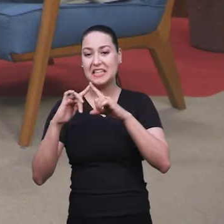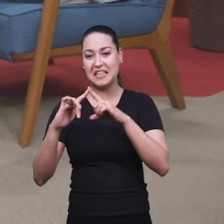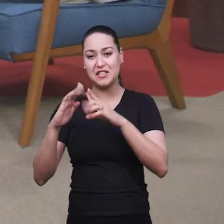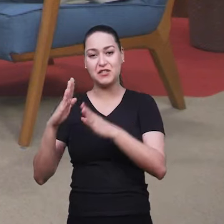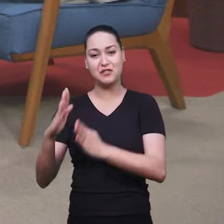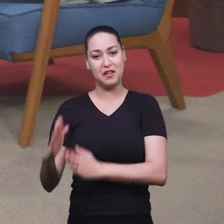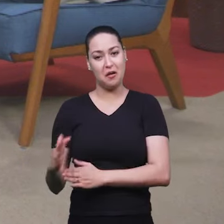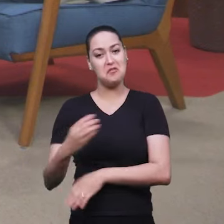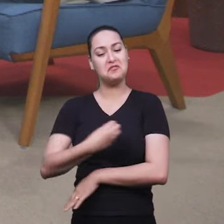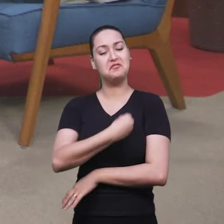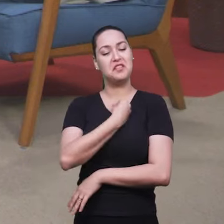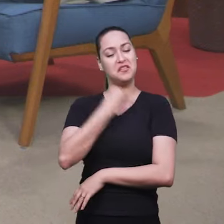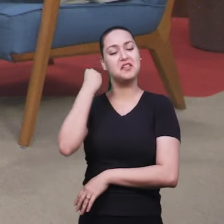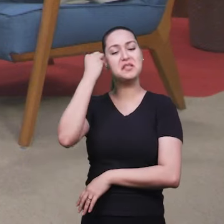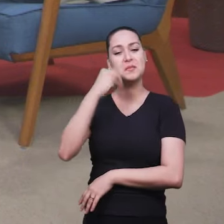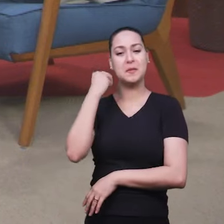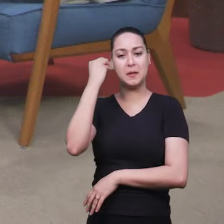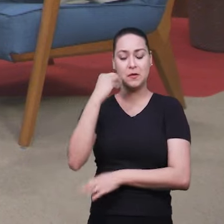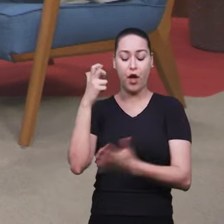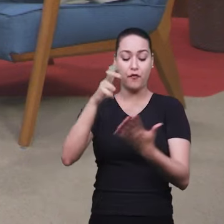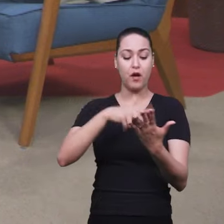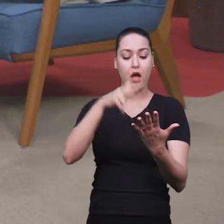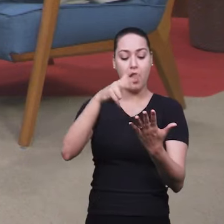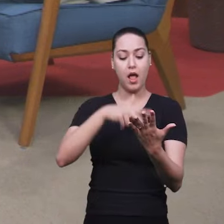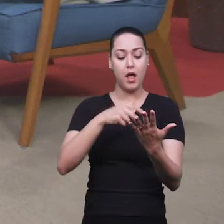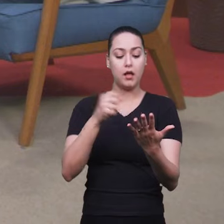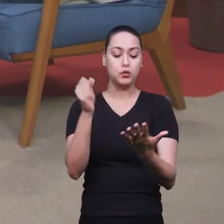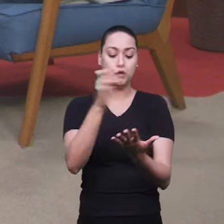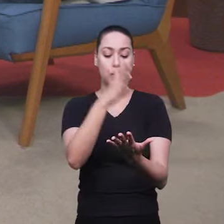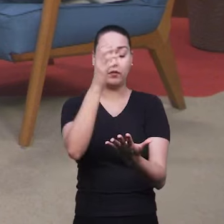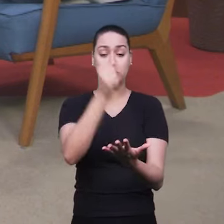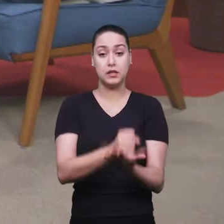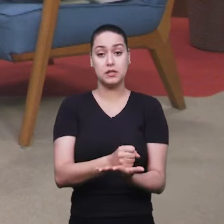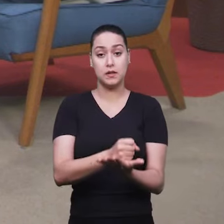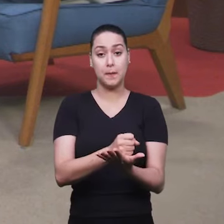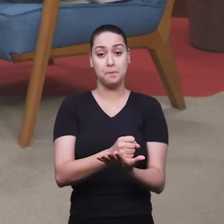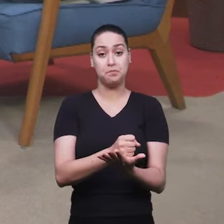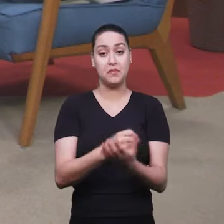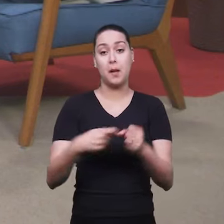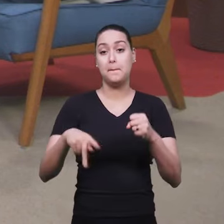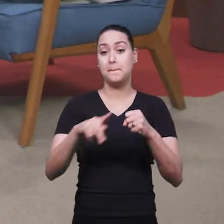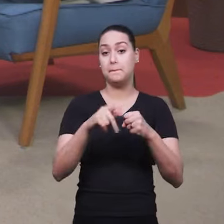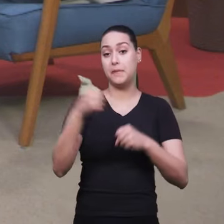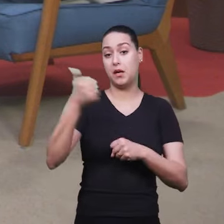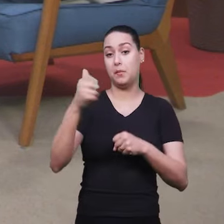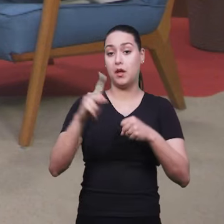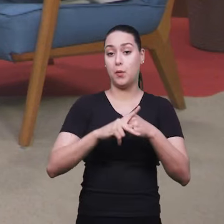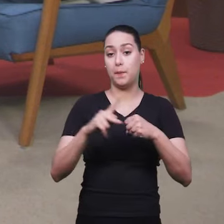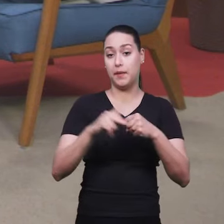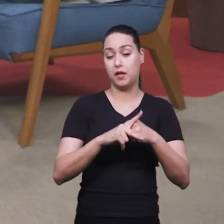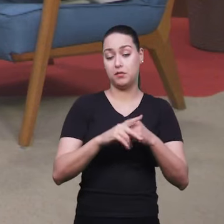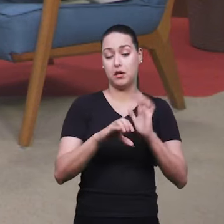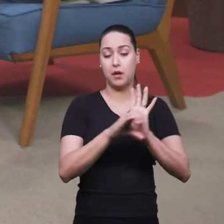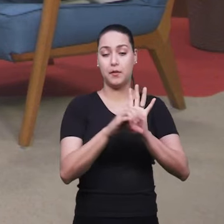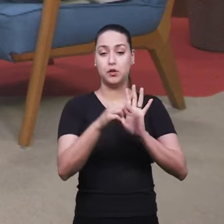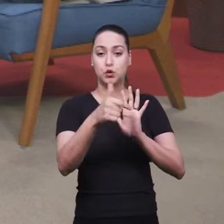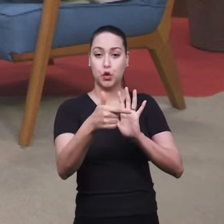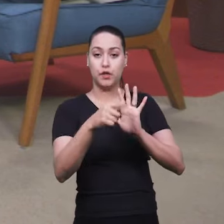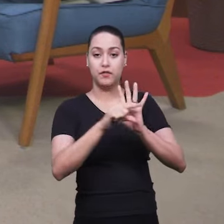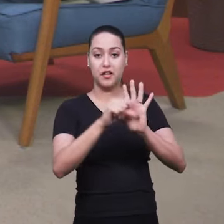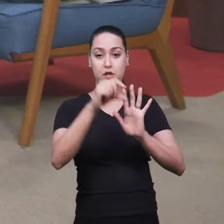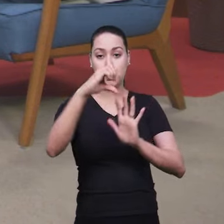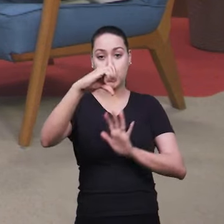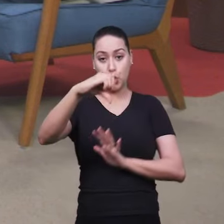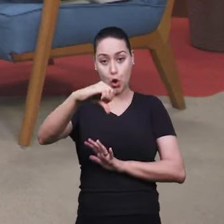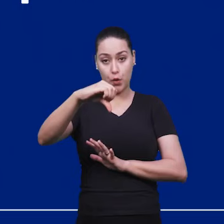igreja vive essa experiência. E aqui eu vou ler no Novo Testamento, na primeira carta do apóstolo Pedro, capítulo 2, verso 9, o